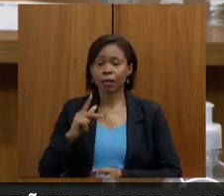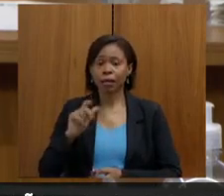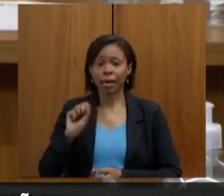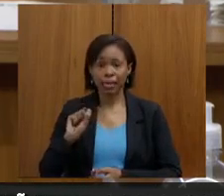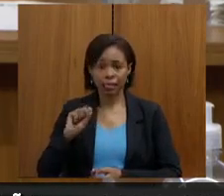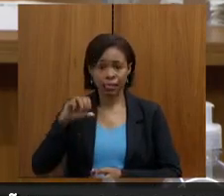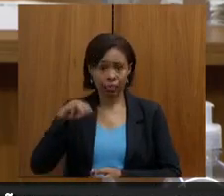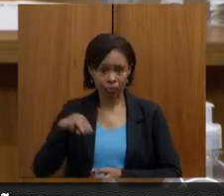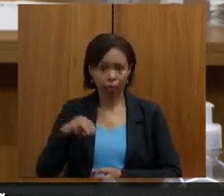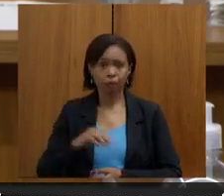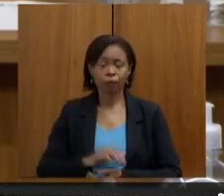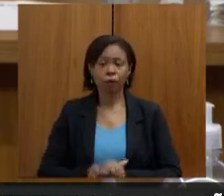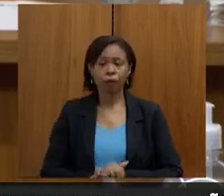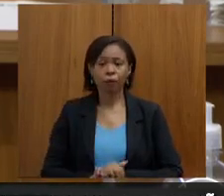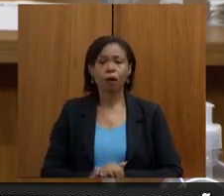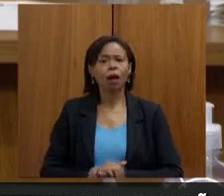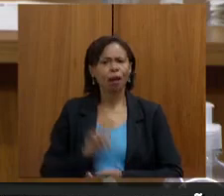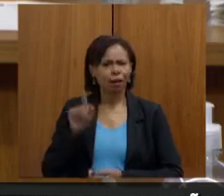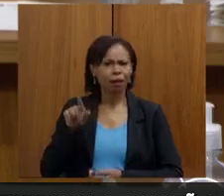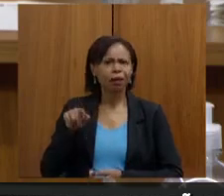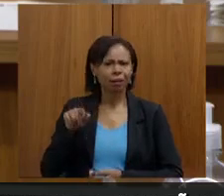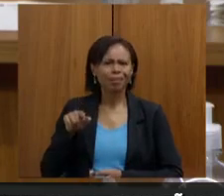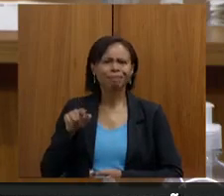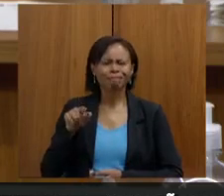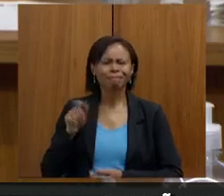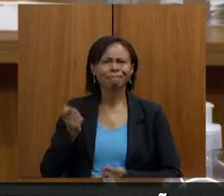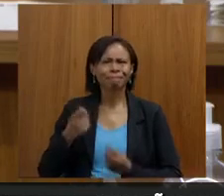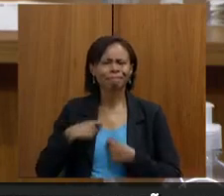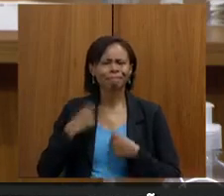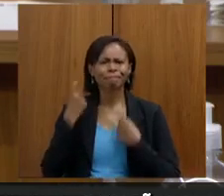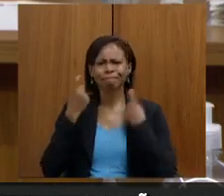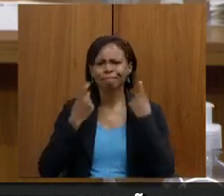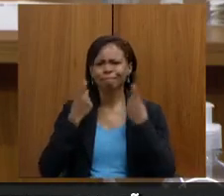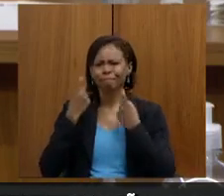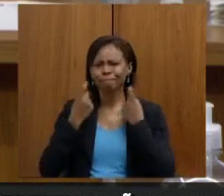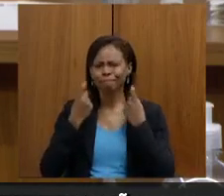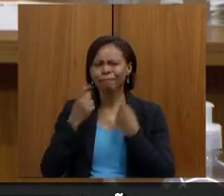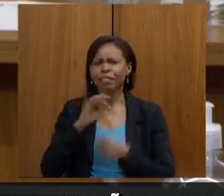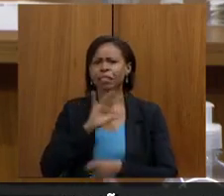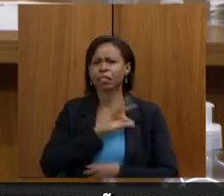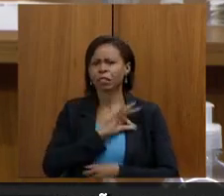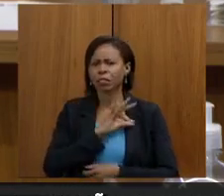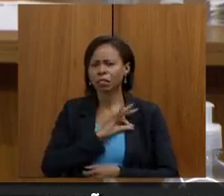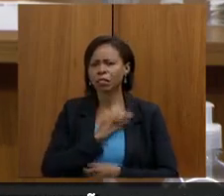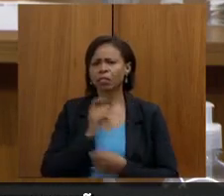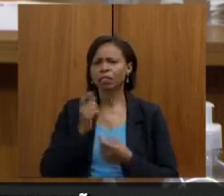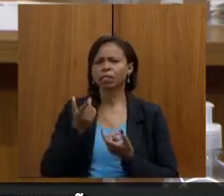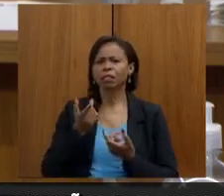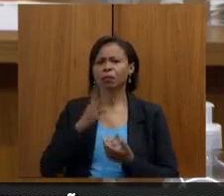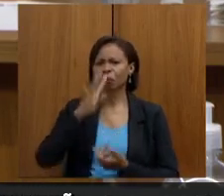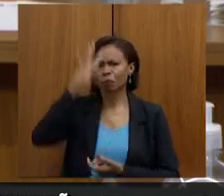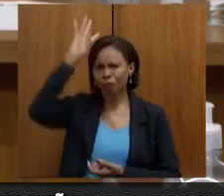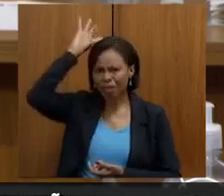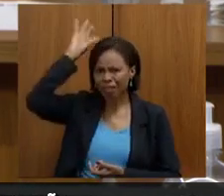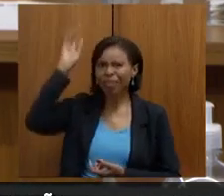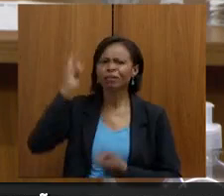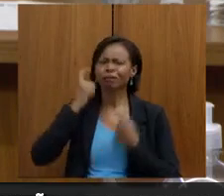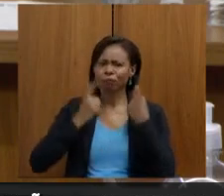essa é uma matéria que realmente nos preocupa todos os policiais e Bombeiros Militares